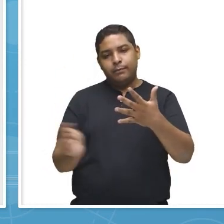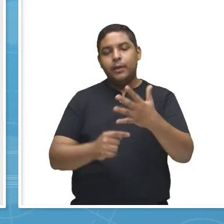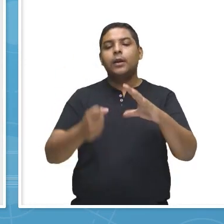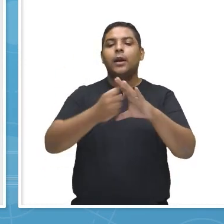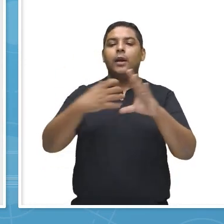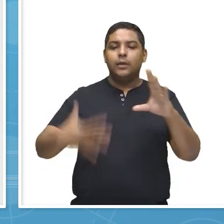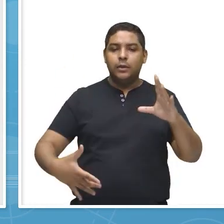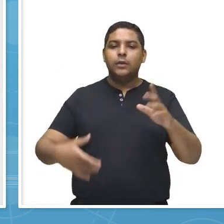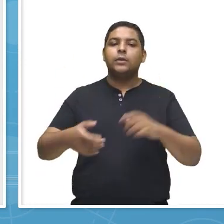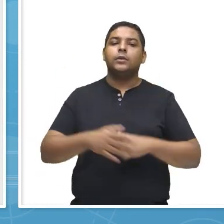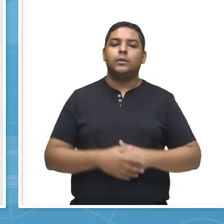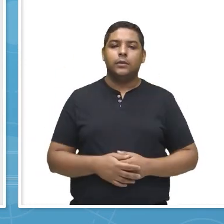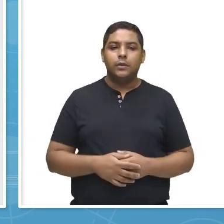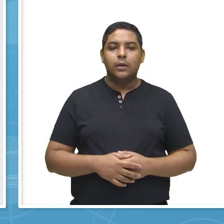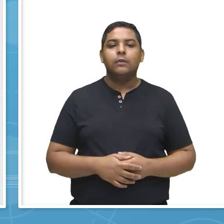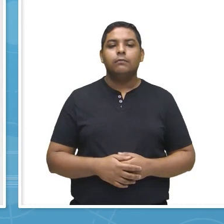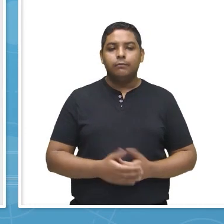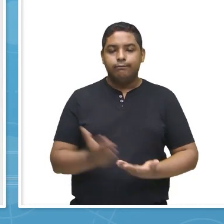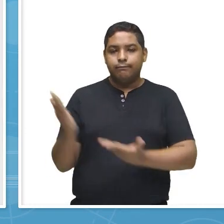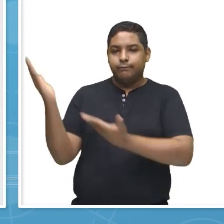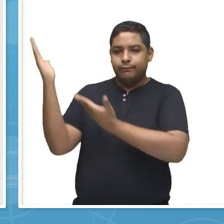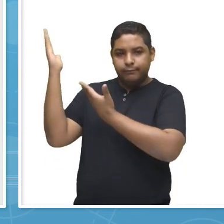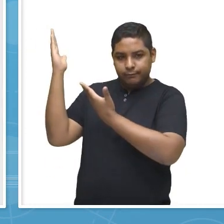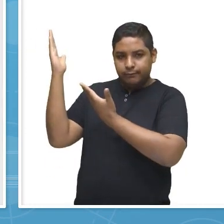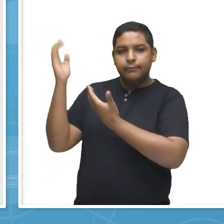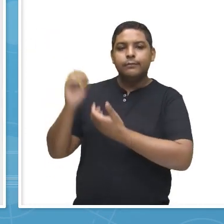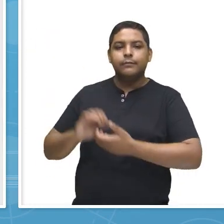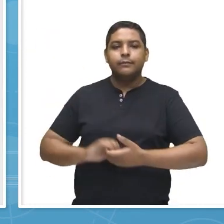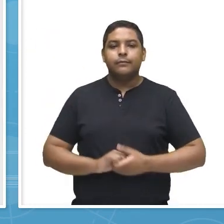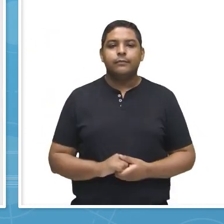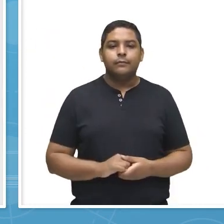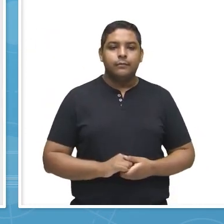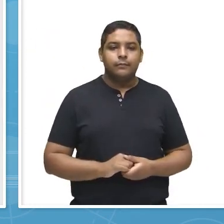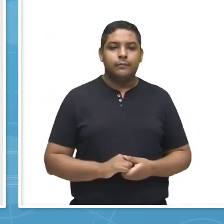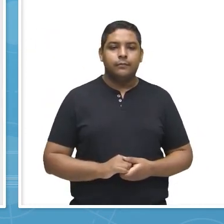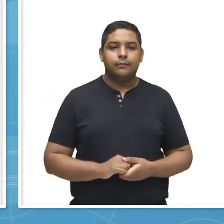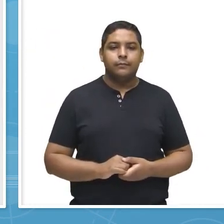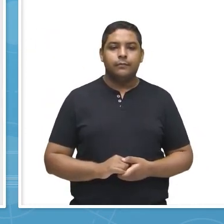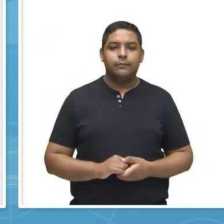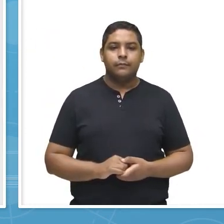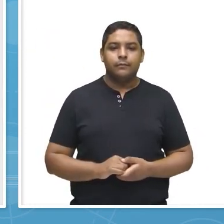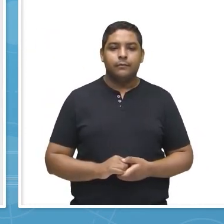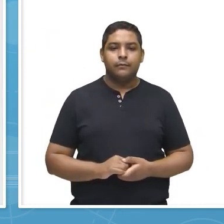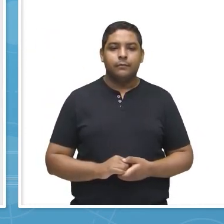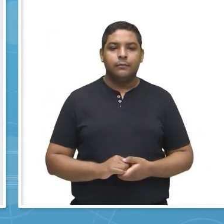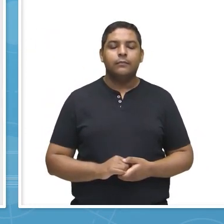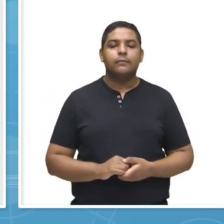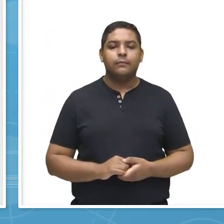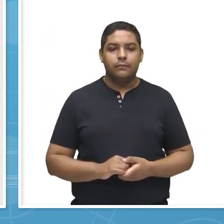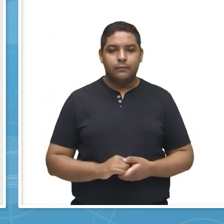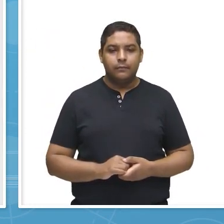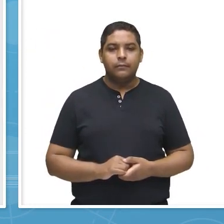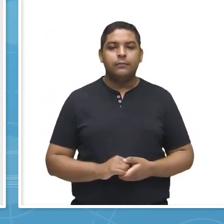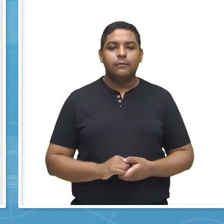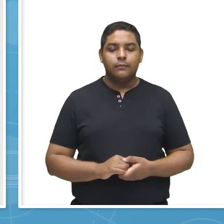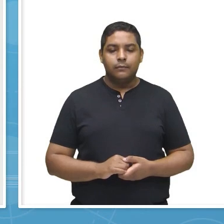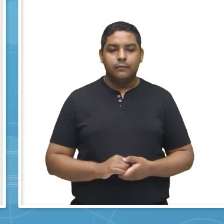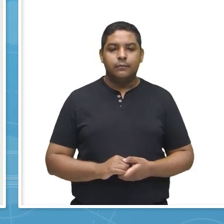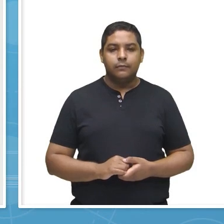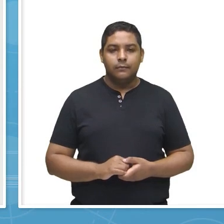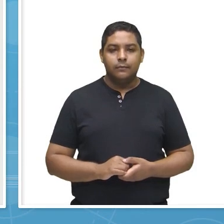economia de mercado, classe social, trabalho assalariado, livre concorrência, lucro,